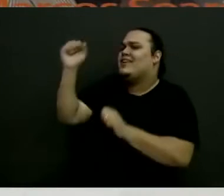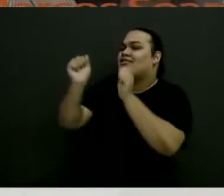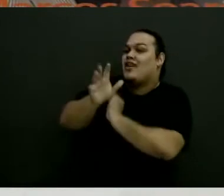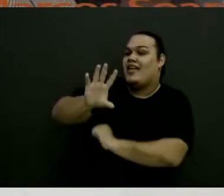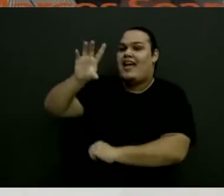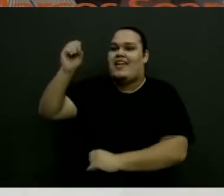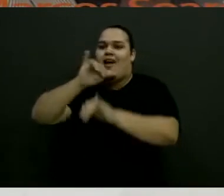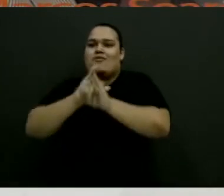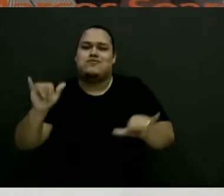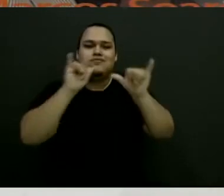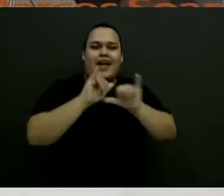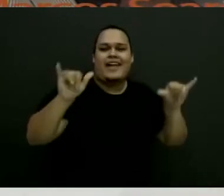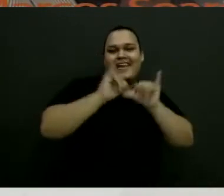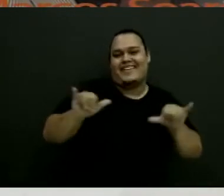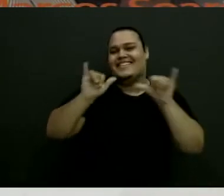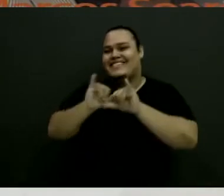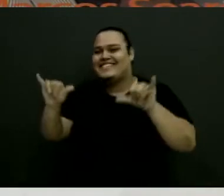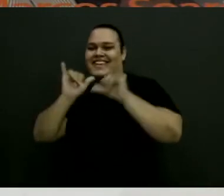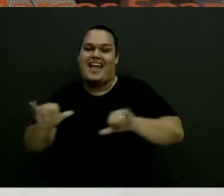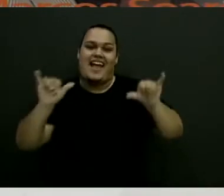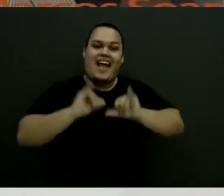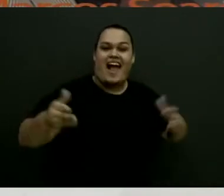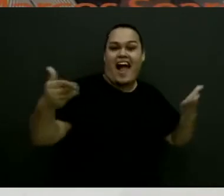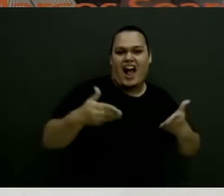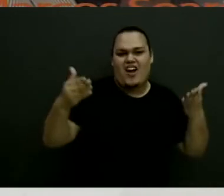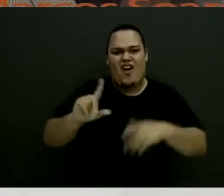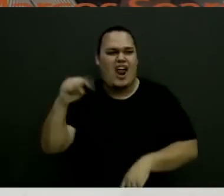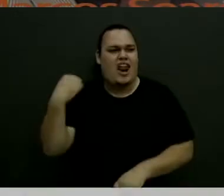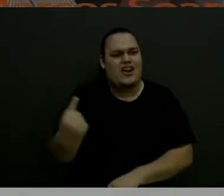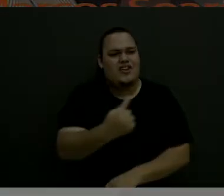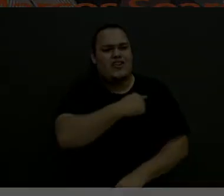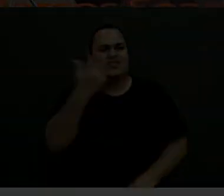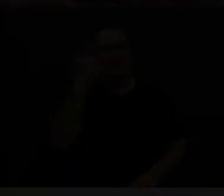em meu nome. Lança a rede nesse mar. Segura aí.